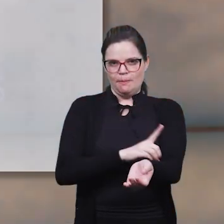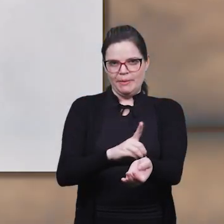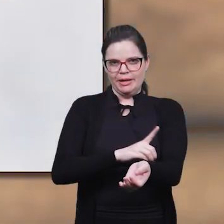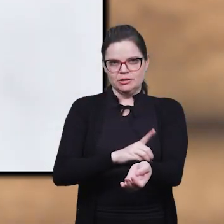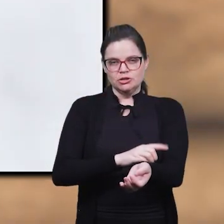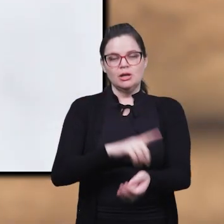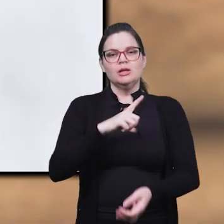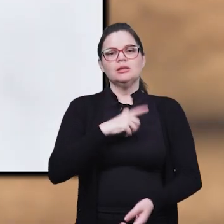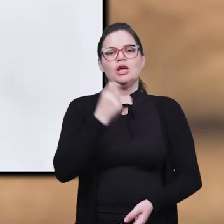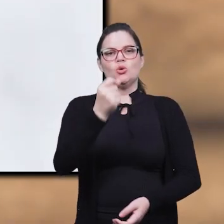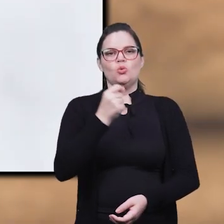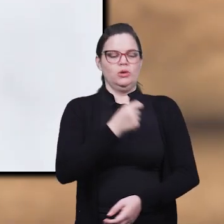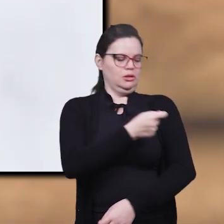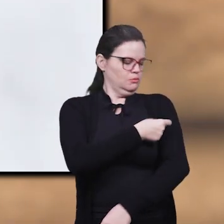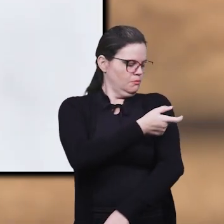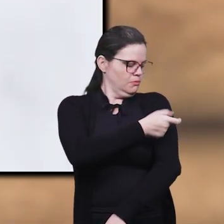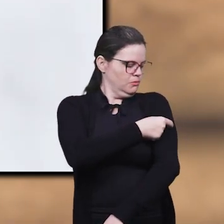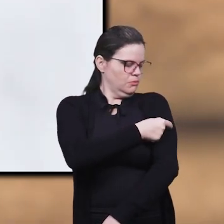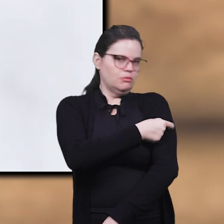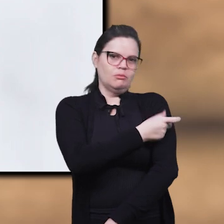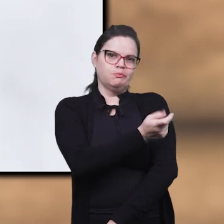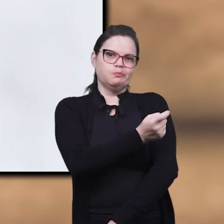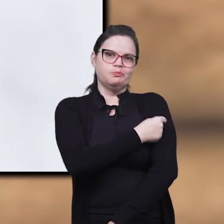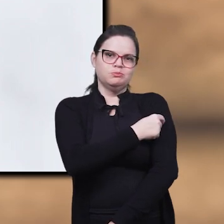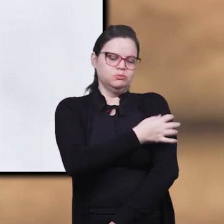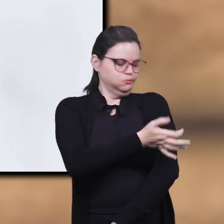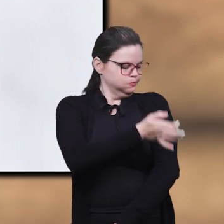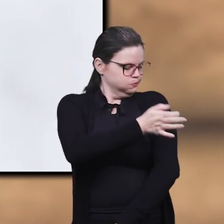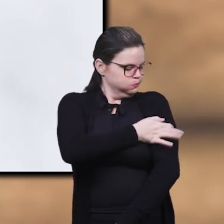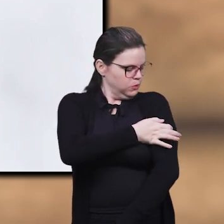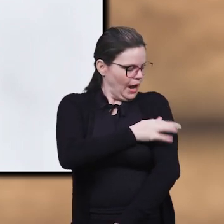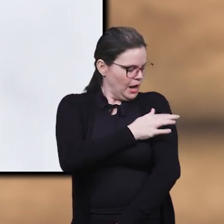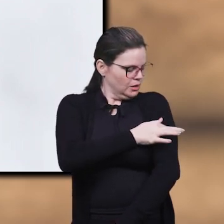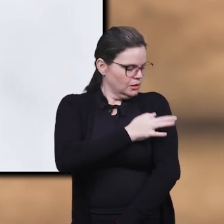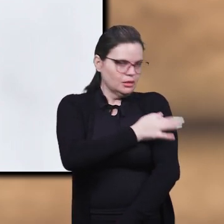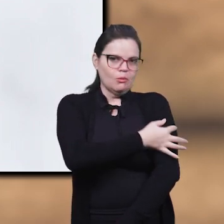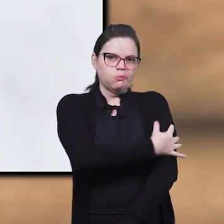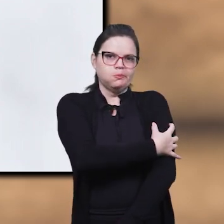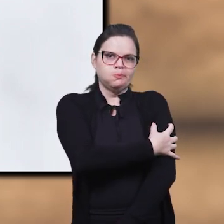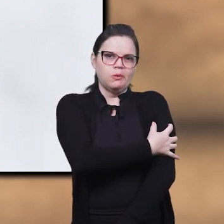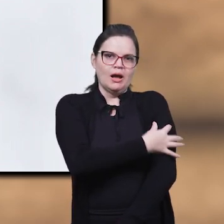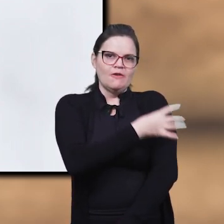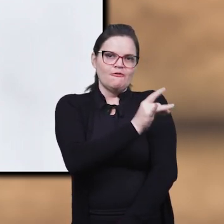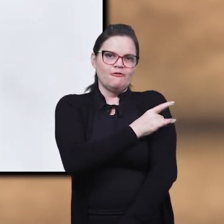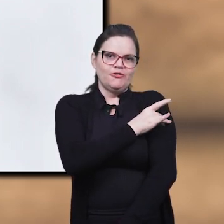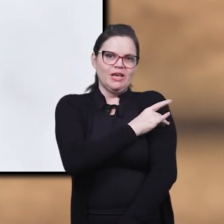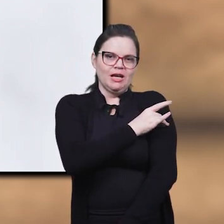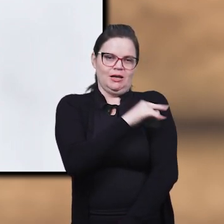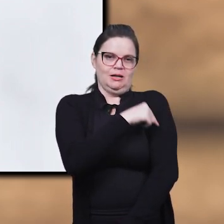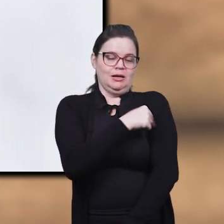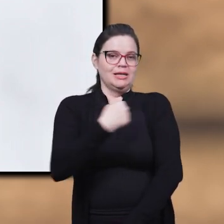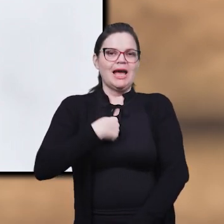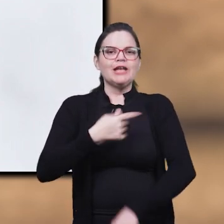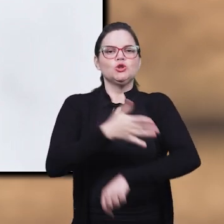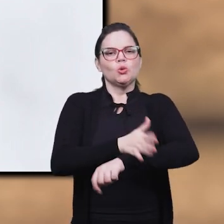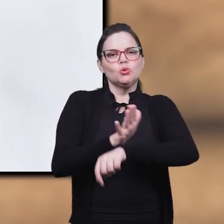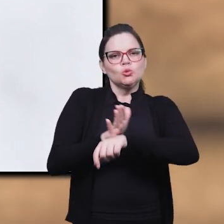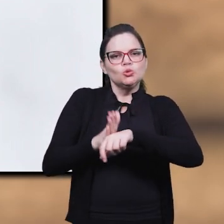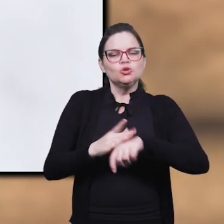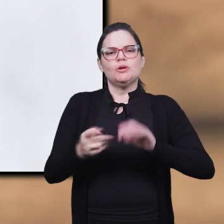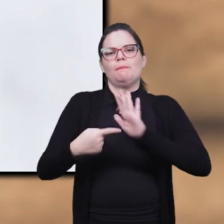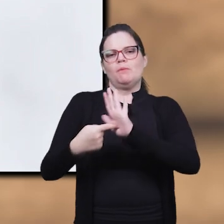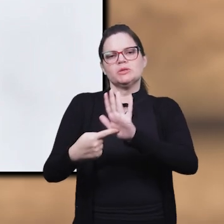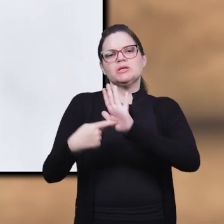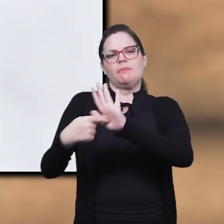aplicado no braço e mede também ao longo do dia a glicose intersticial, cujos valores